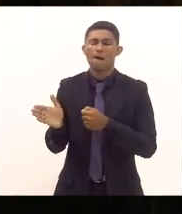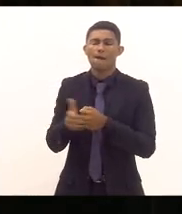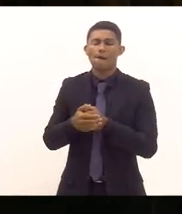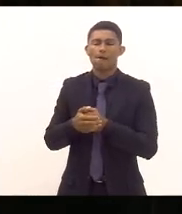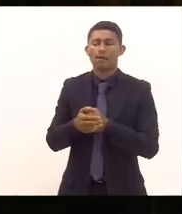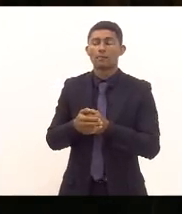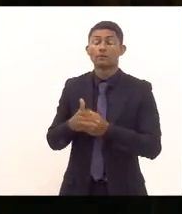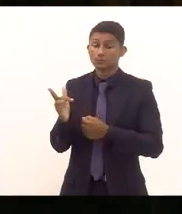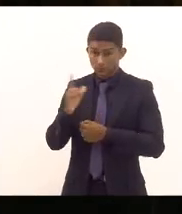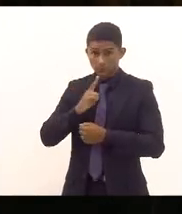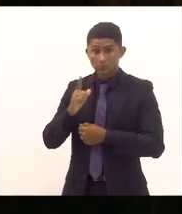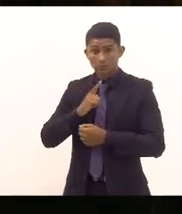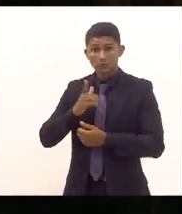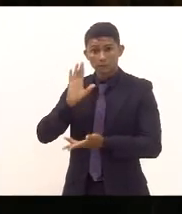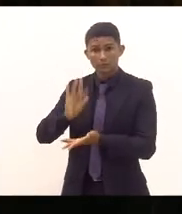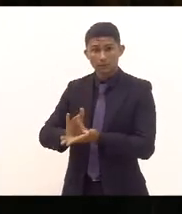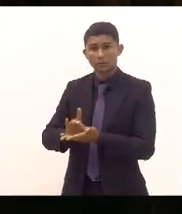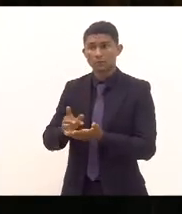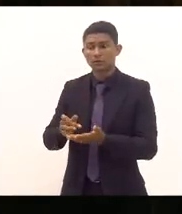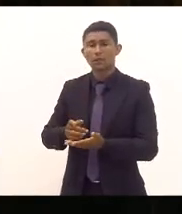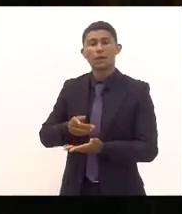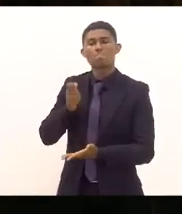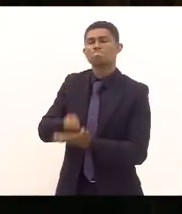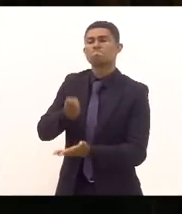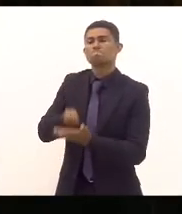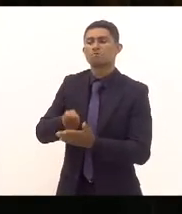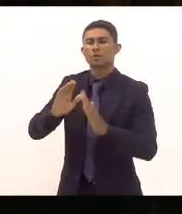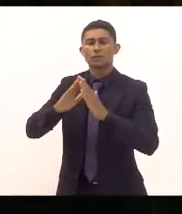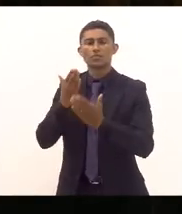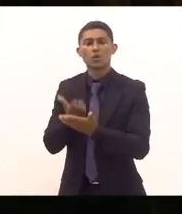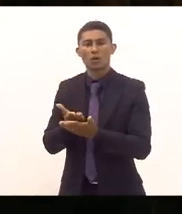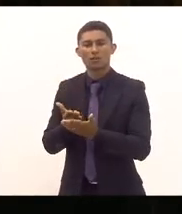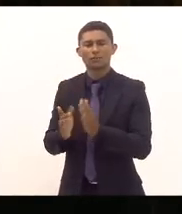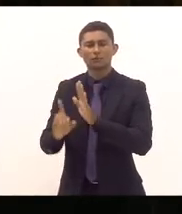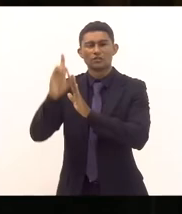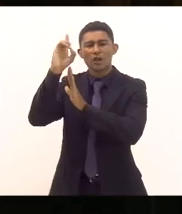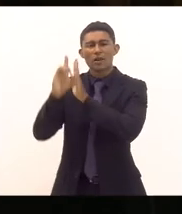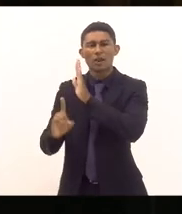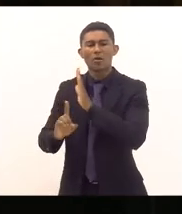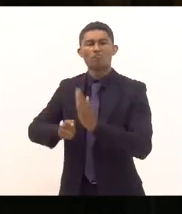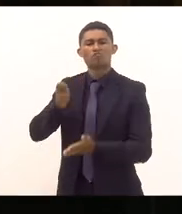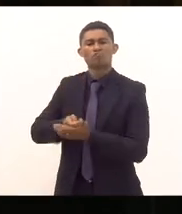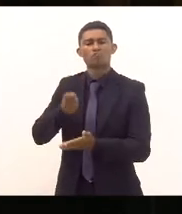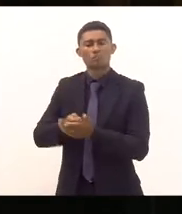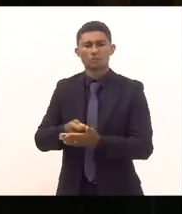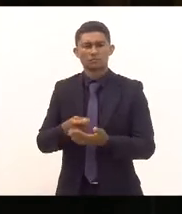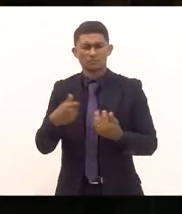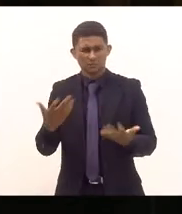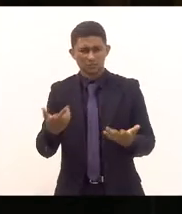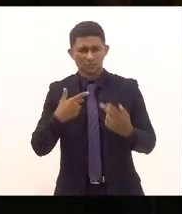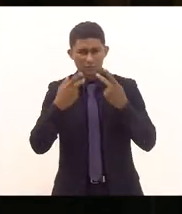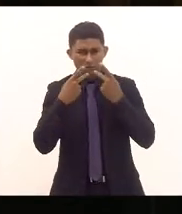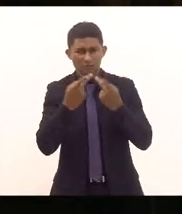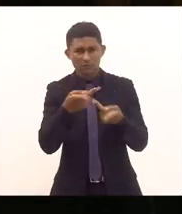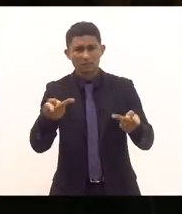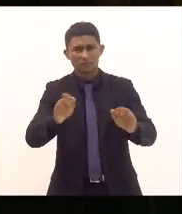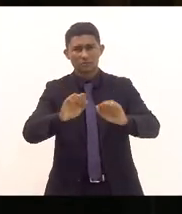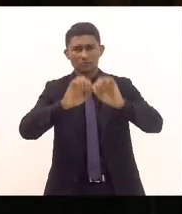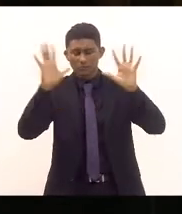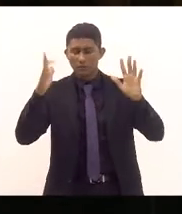que estão se formando no âmbito das direções das escolas estaduais quero deixar isso claro e fica aqui